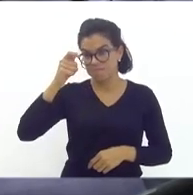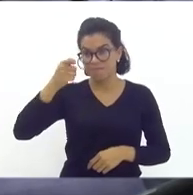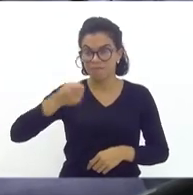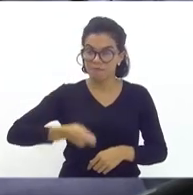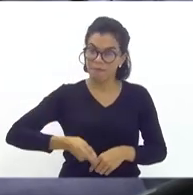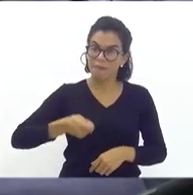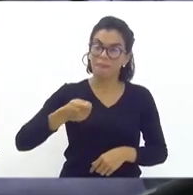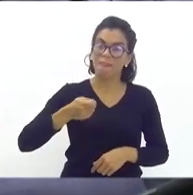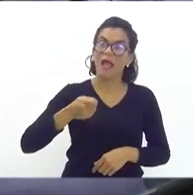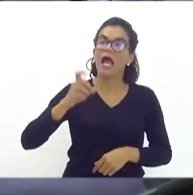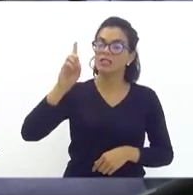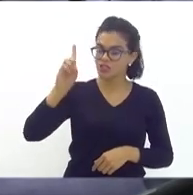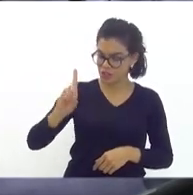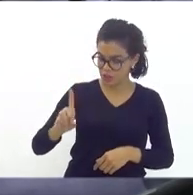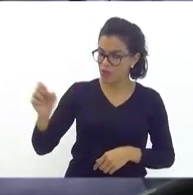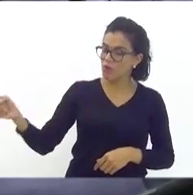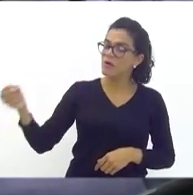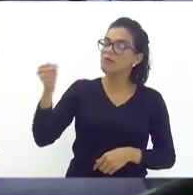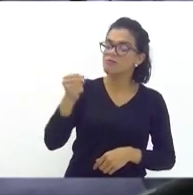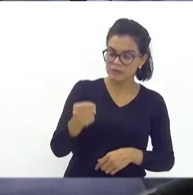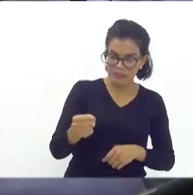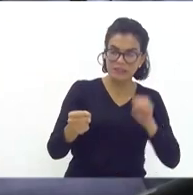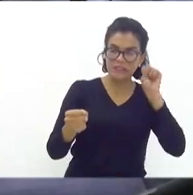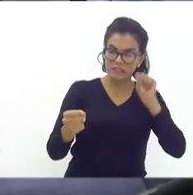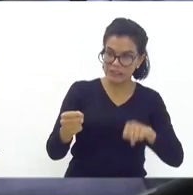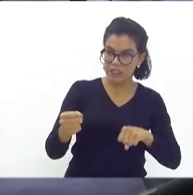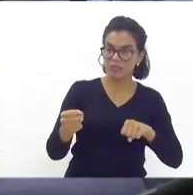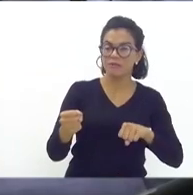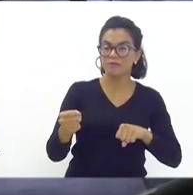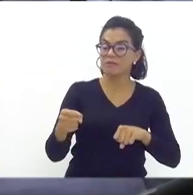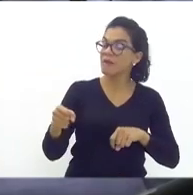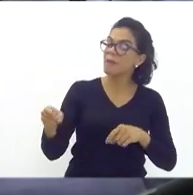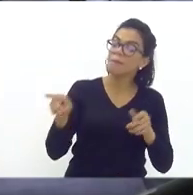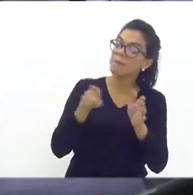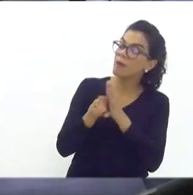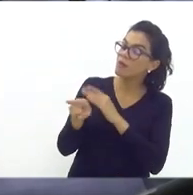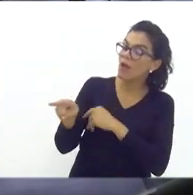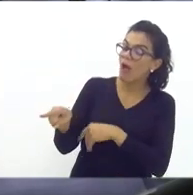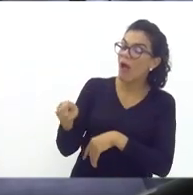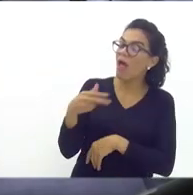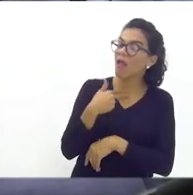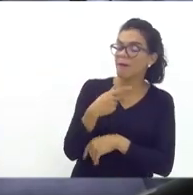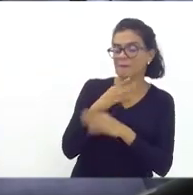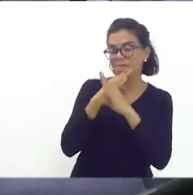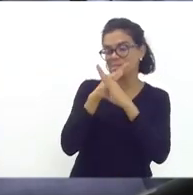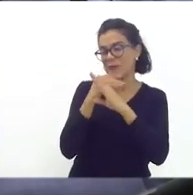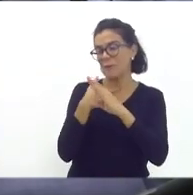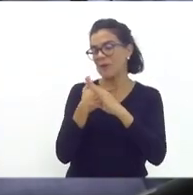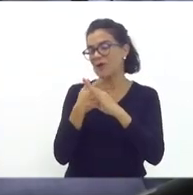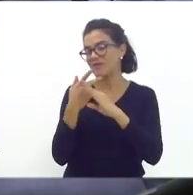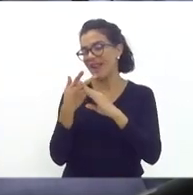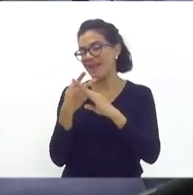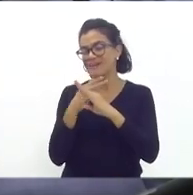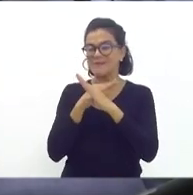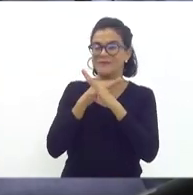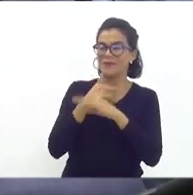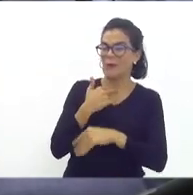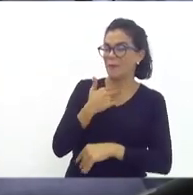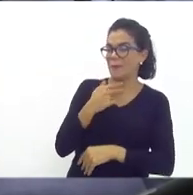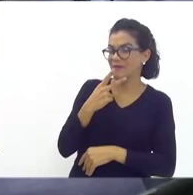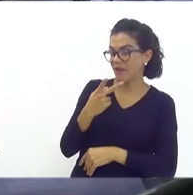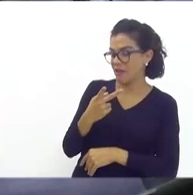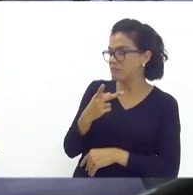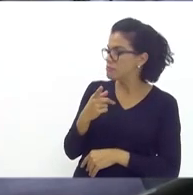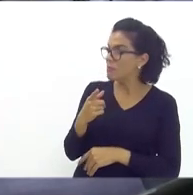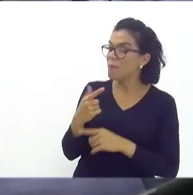colocar a diretora Fernanda sim para que quando ela for questionada ela não ser impedida de falar porque ela não tinha sido convocada da última